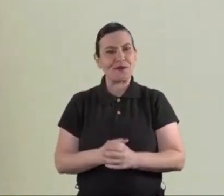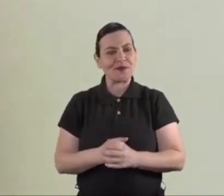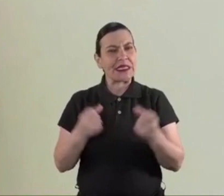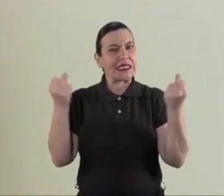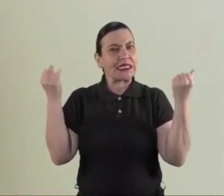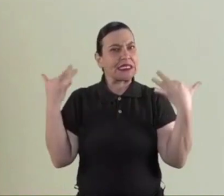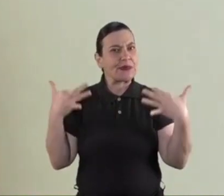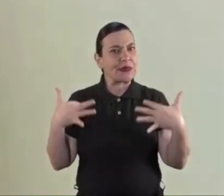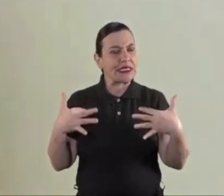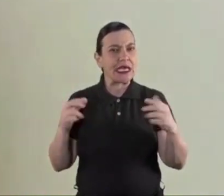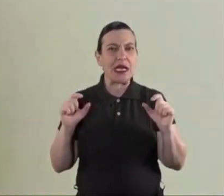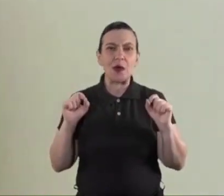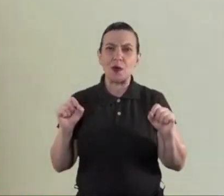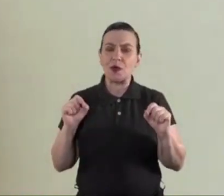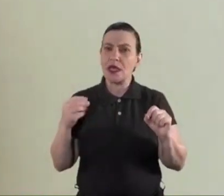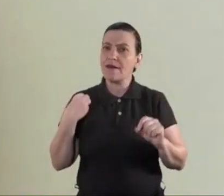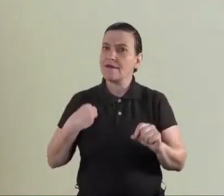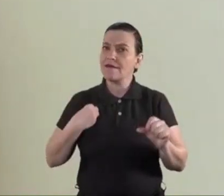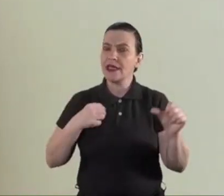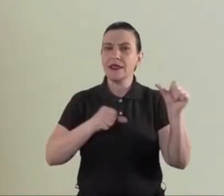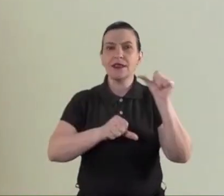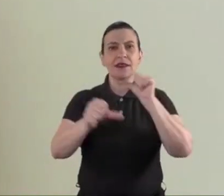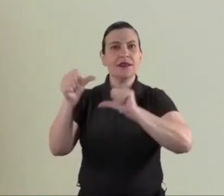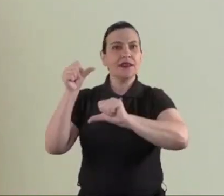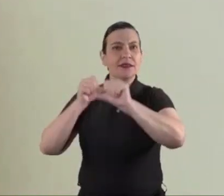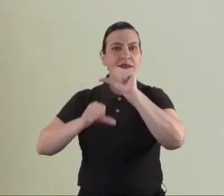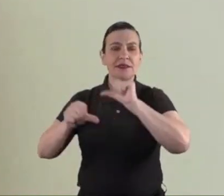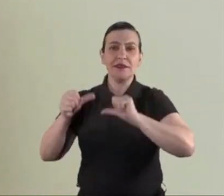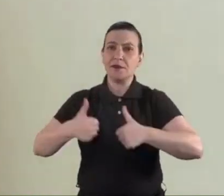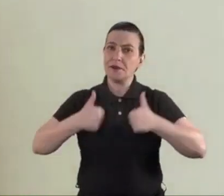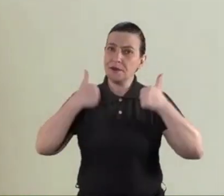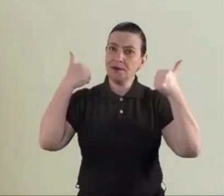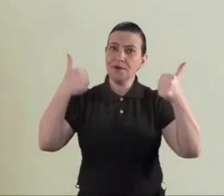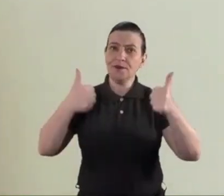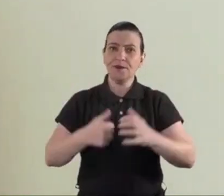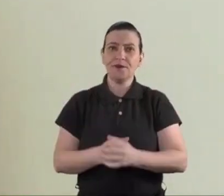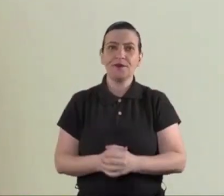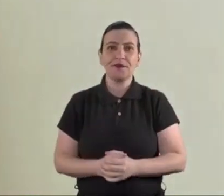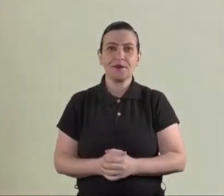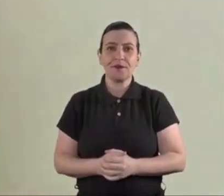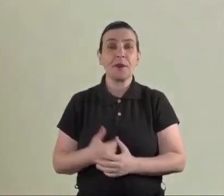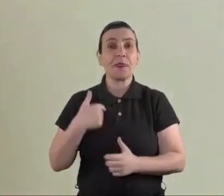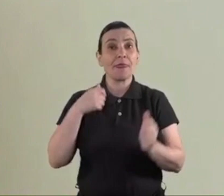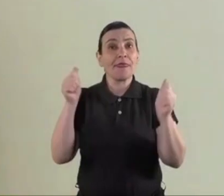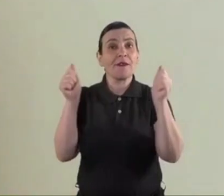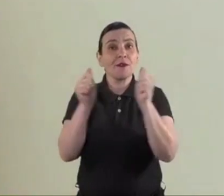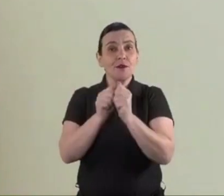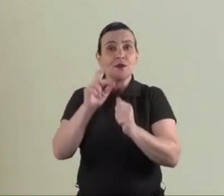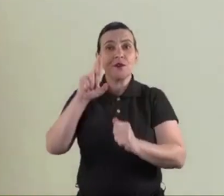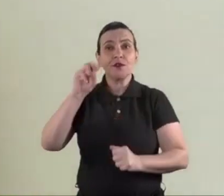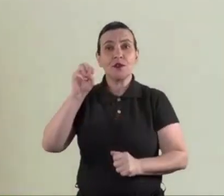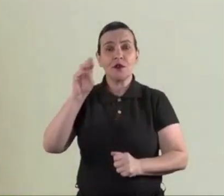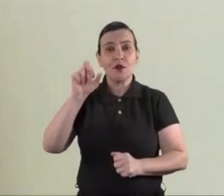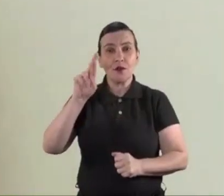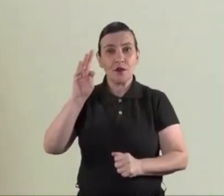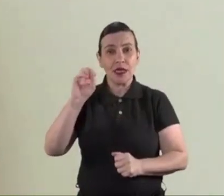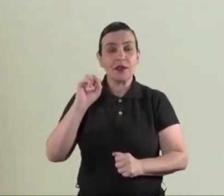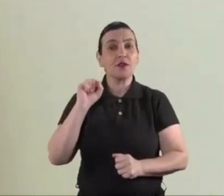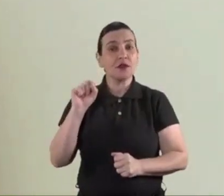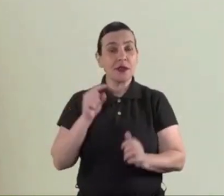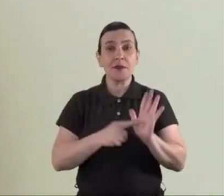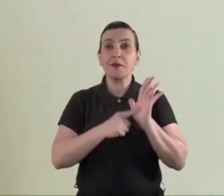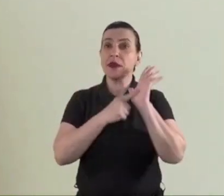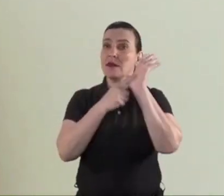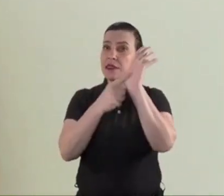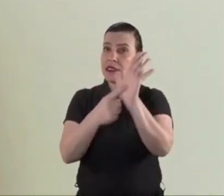que está mudando a minha vida para melhor. Eu junto com o Roberto Martins, que foi quem me